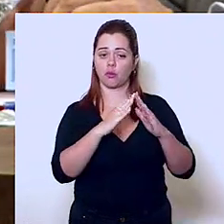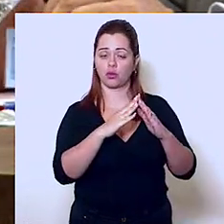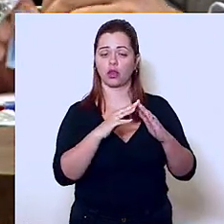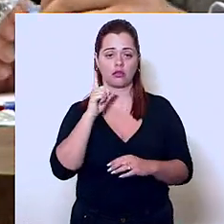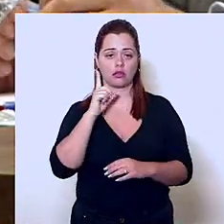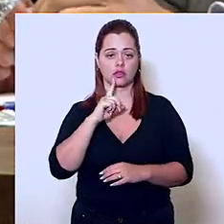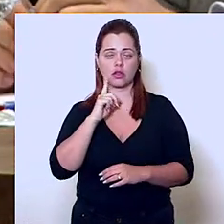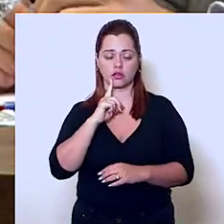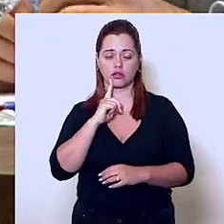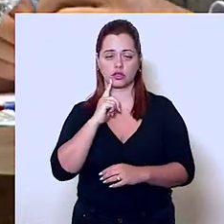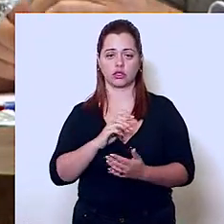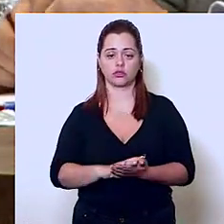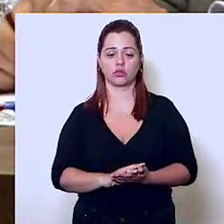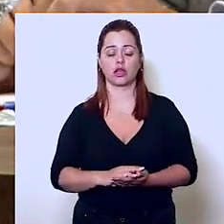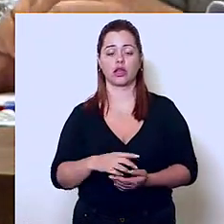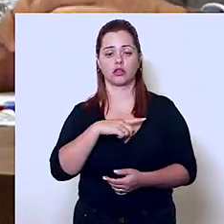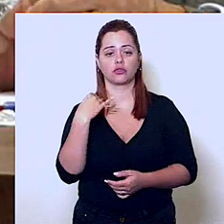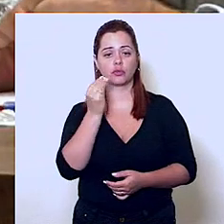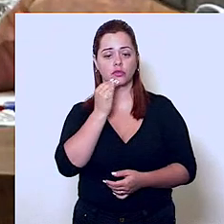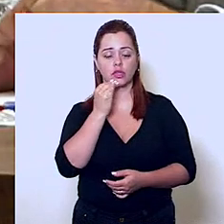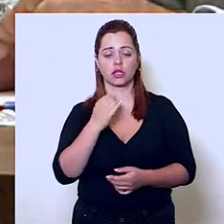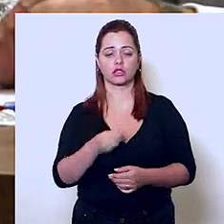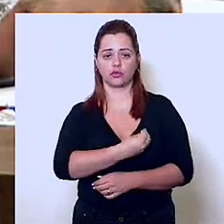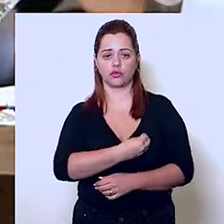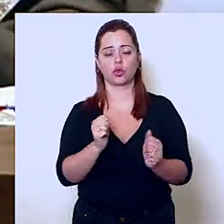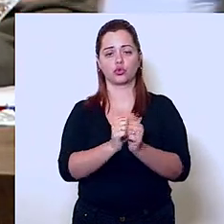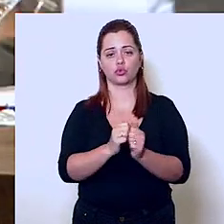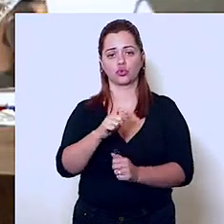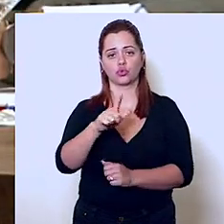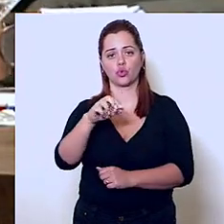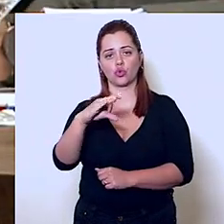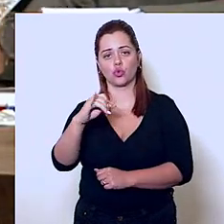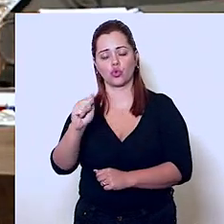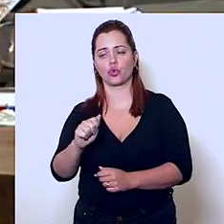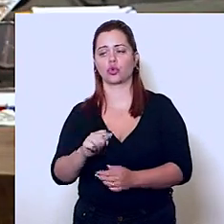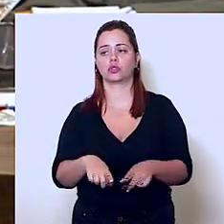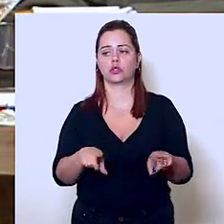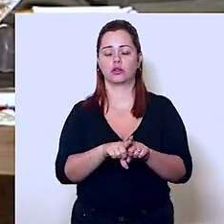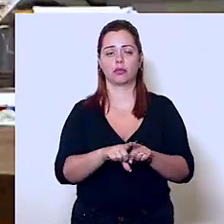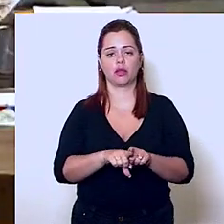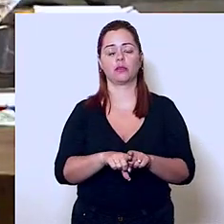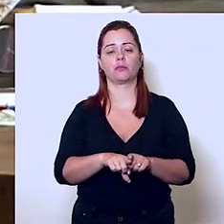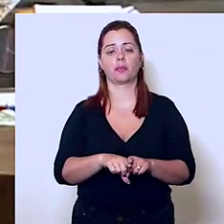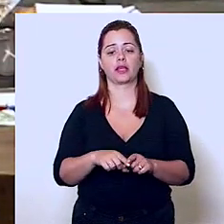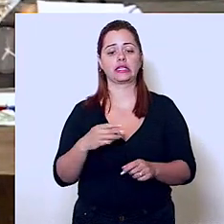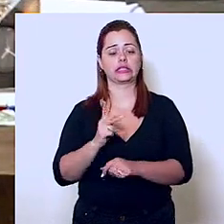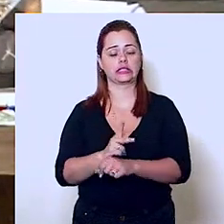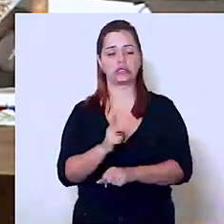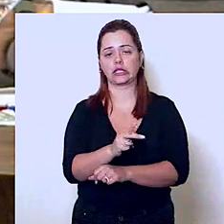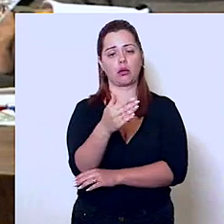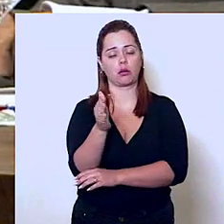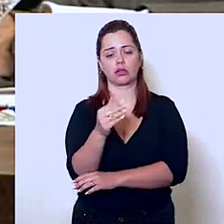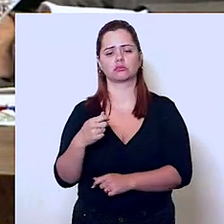conviver com ele, com a dona Lúcia, sempre indo lá à embaixada. E sempre que ele me apresentava